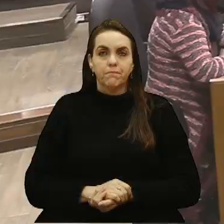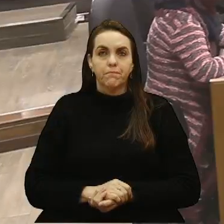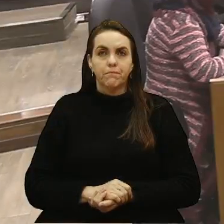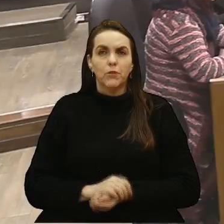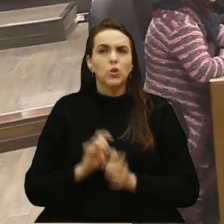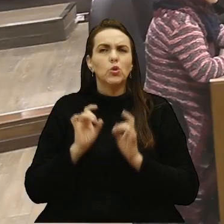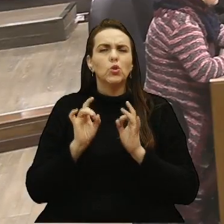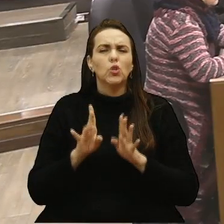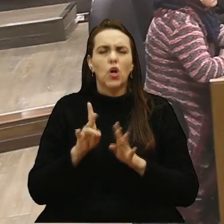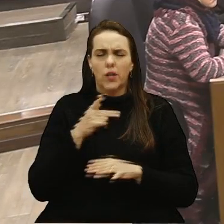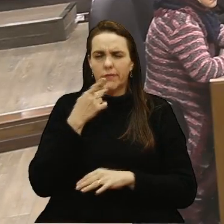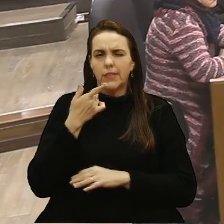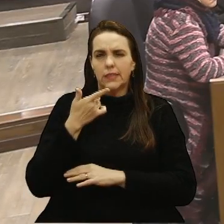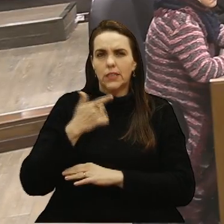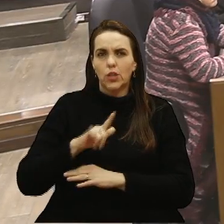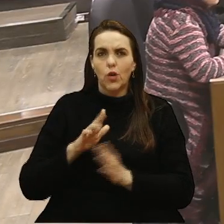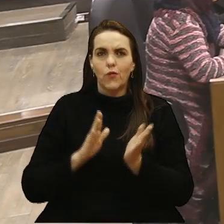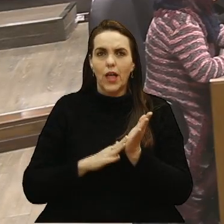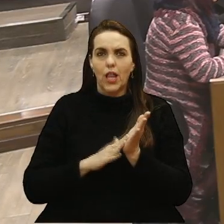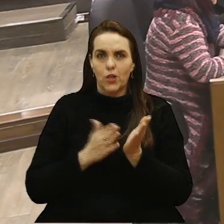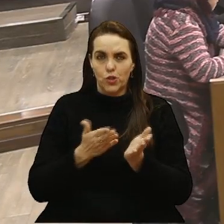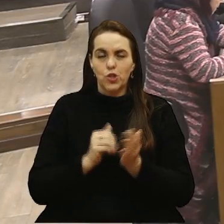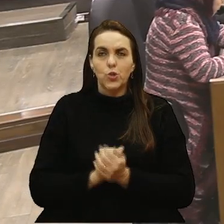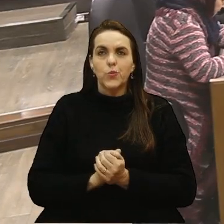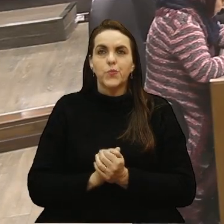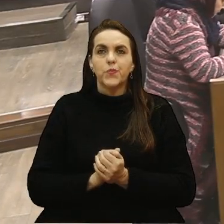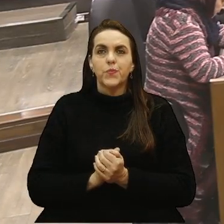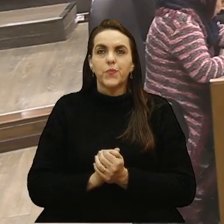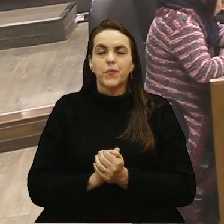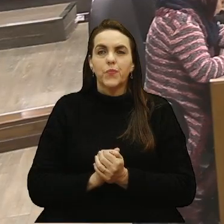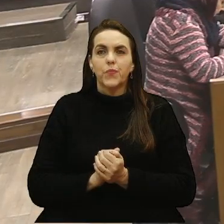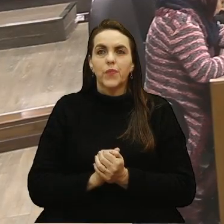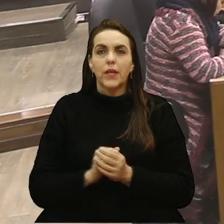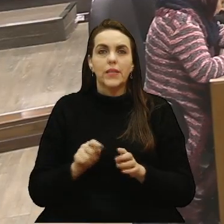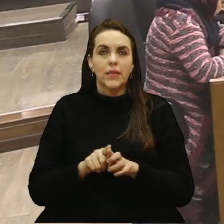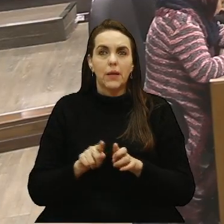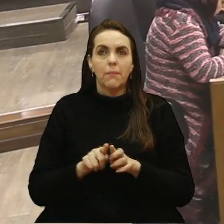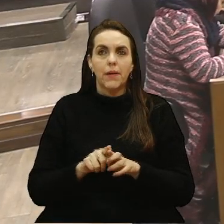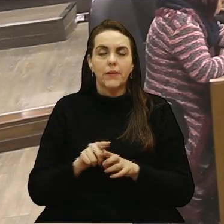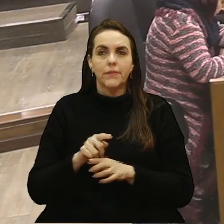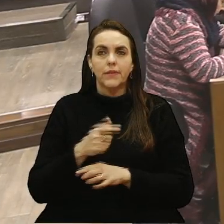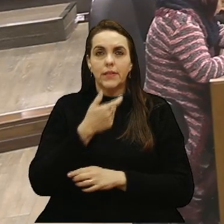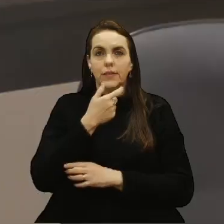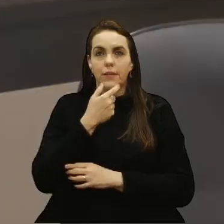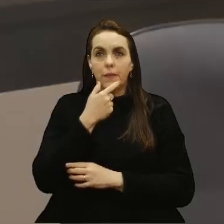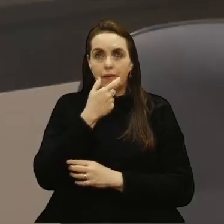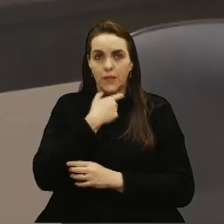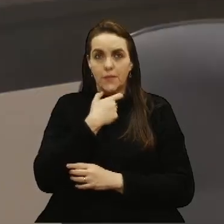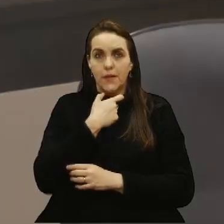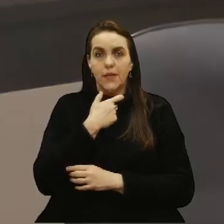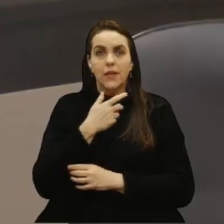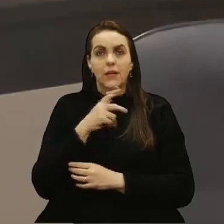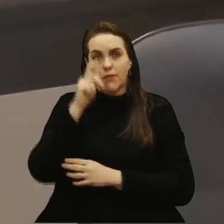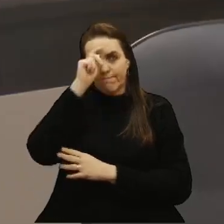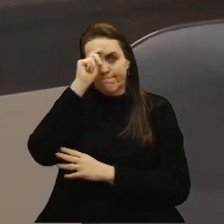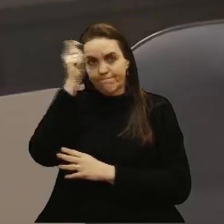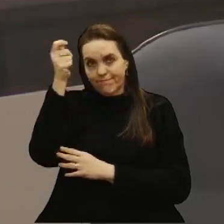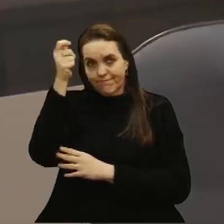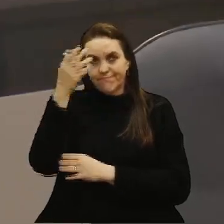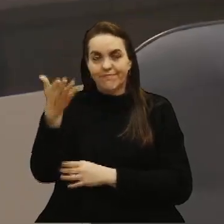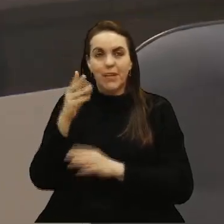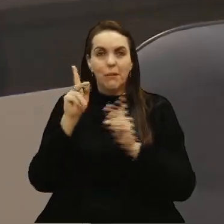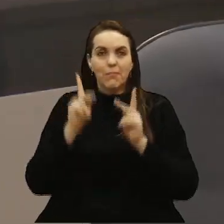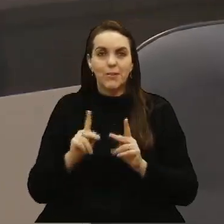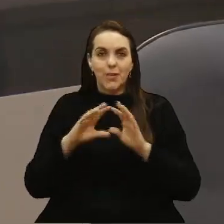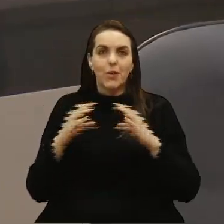Só reforçar os elogios e o tenente Cristiano tirou o chapéu pessoal da comunicação. Eu já havia, né, comunicado